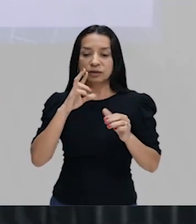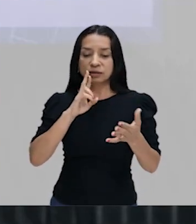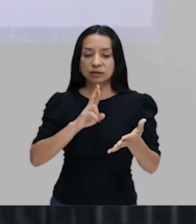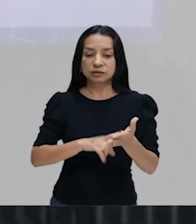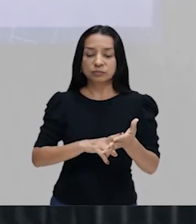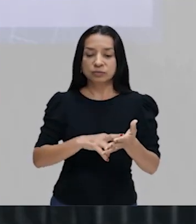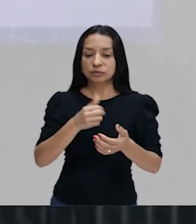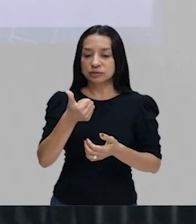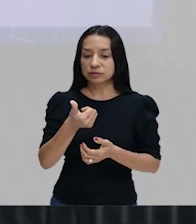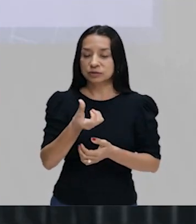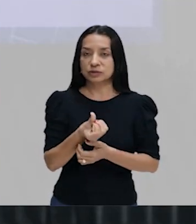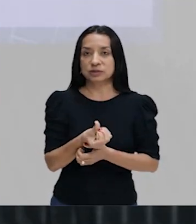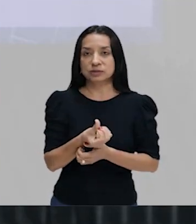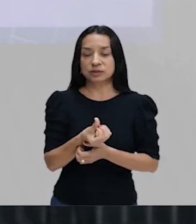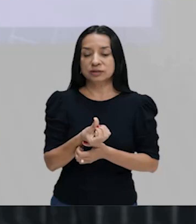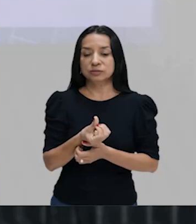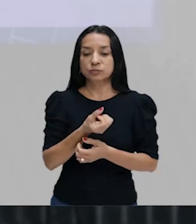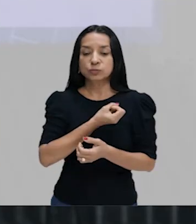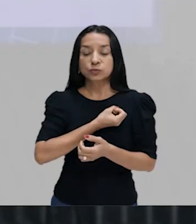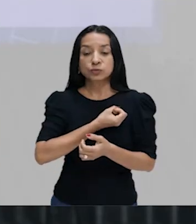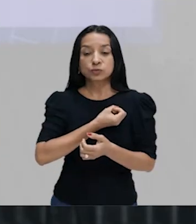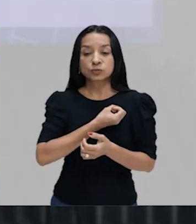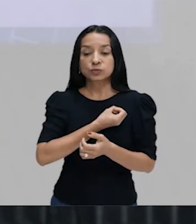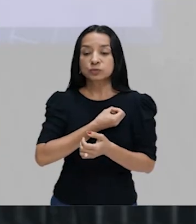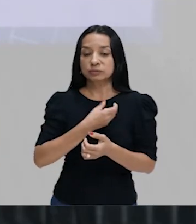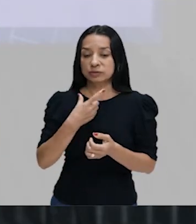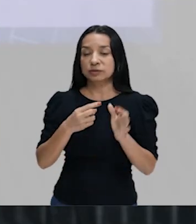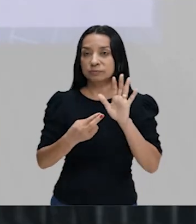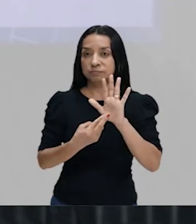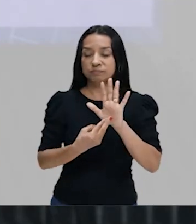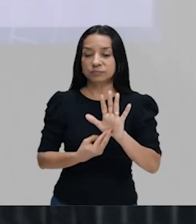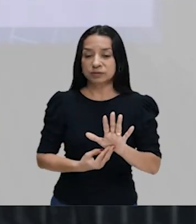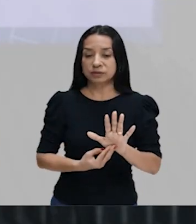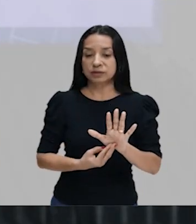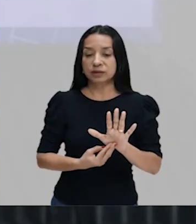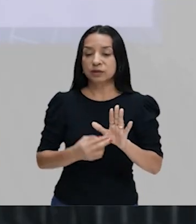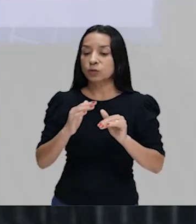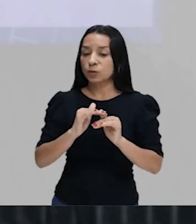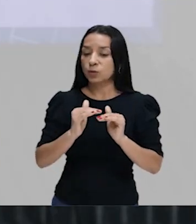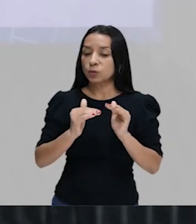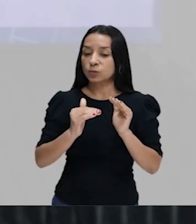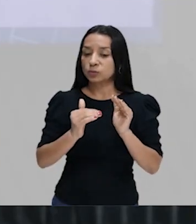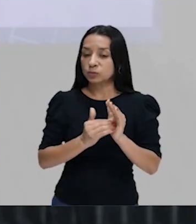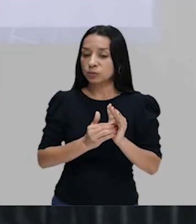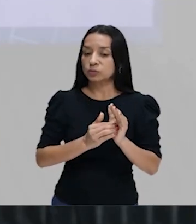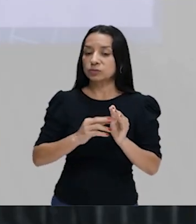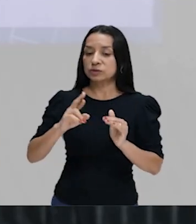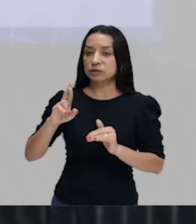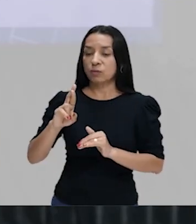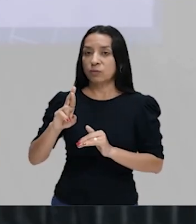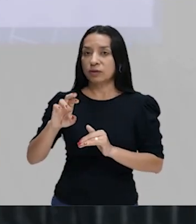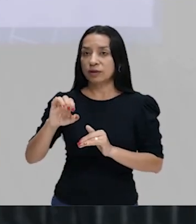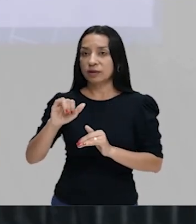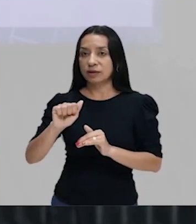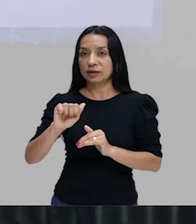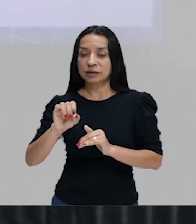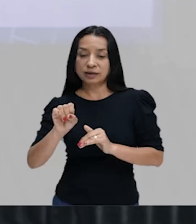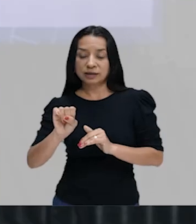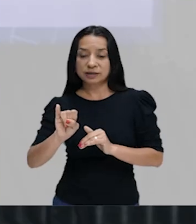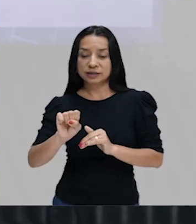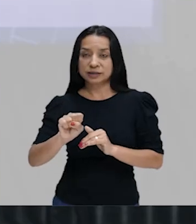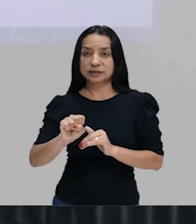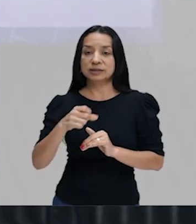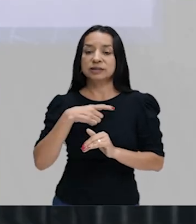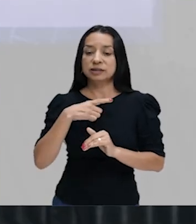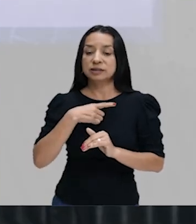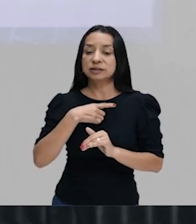resposta que dá 16. Os números aqui envolvidos, todos eles são reais, mas em especial eu tenho, né, números